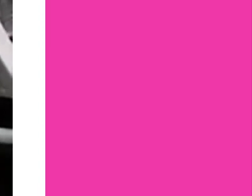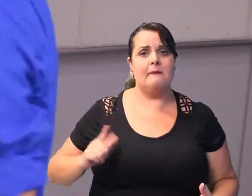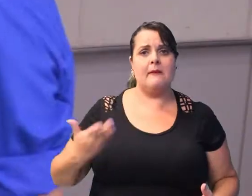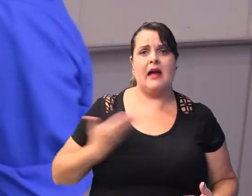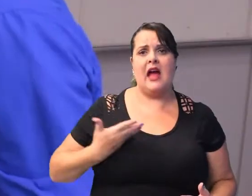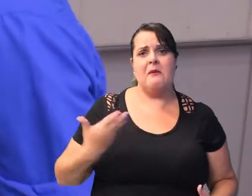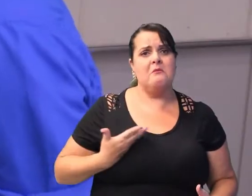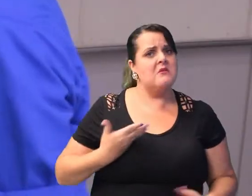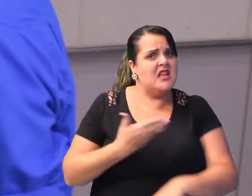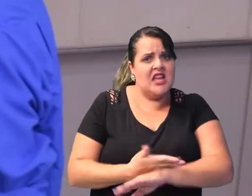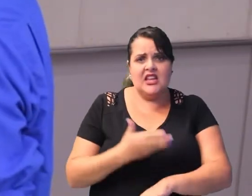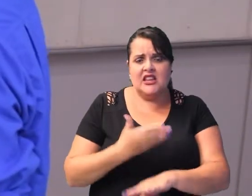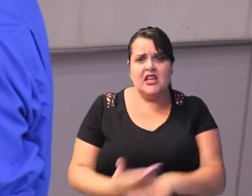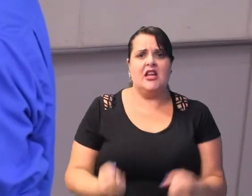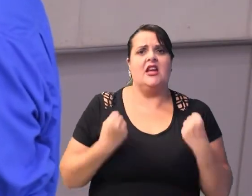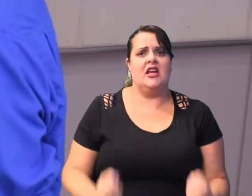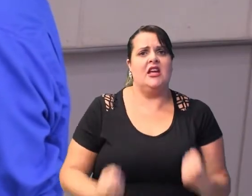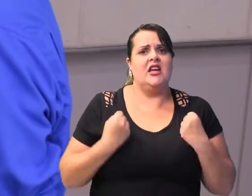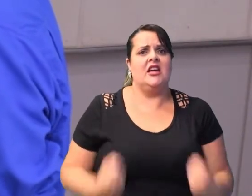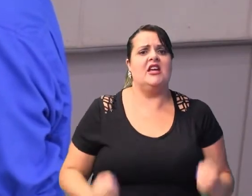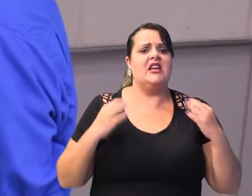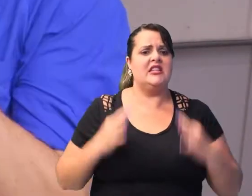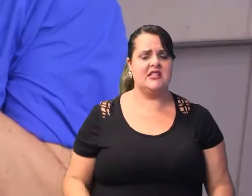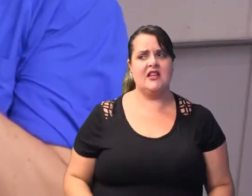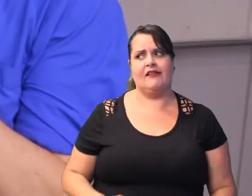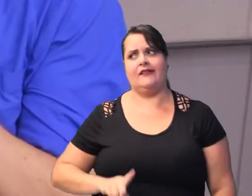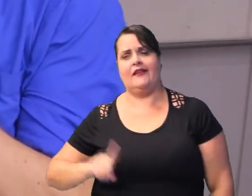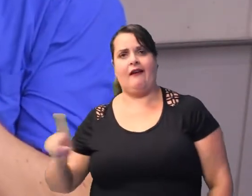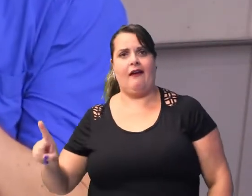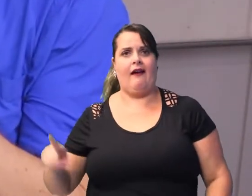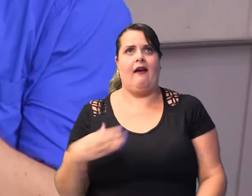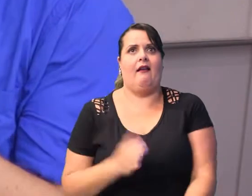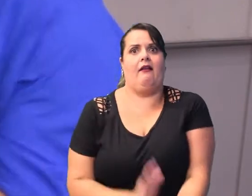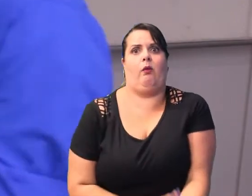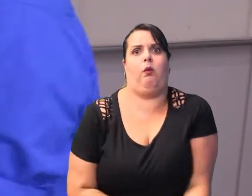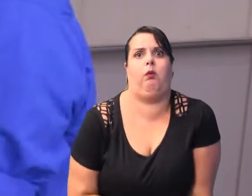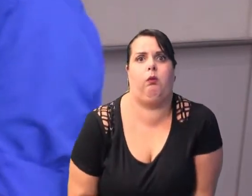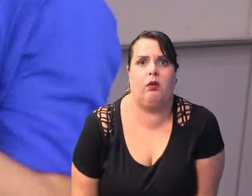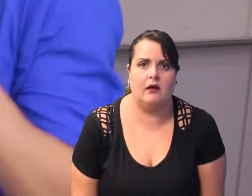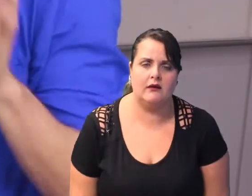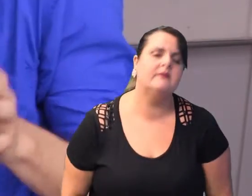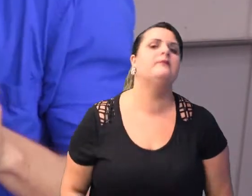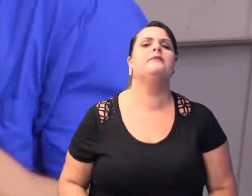mas tem muitas amigas minhas que treinam bonitinho ser normal